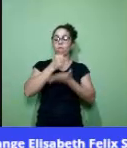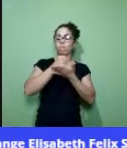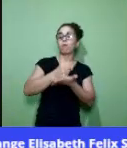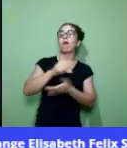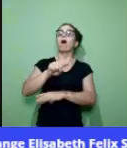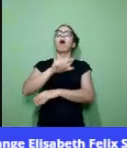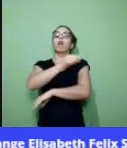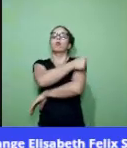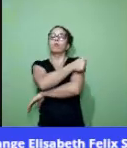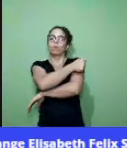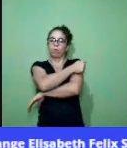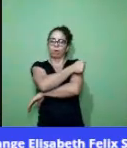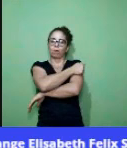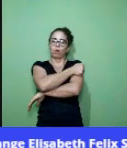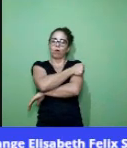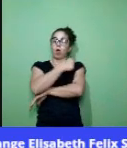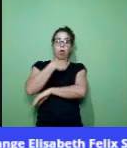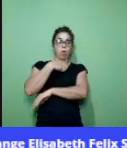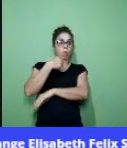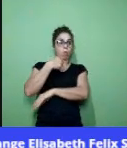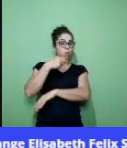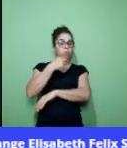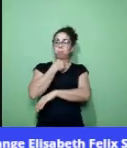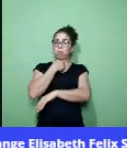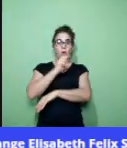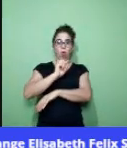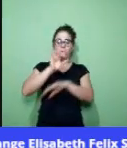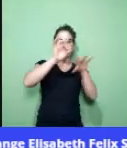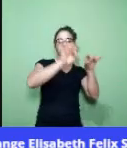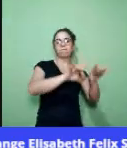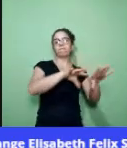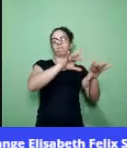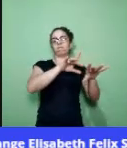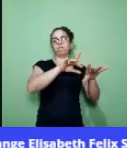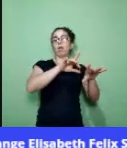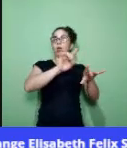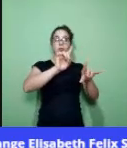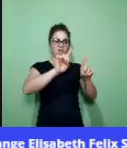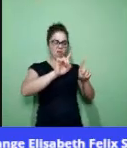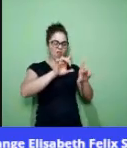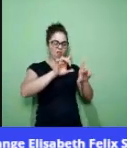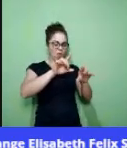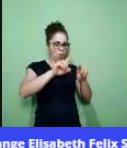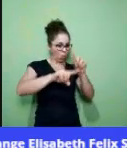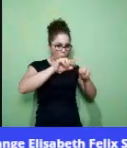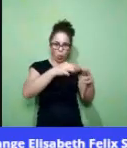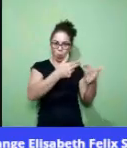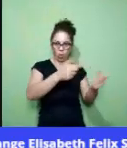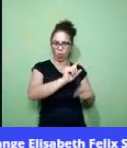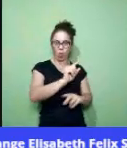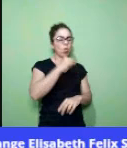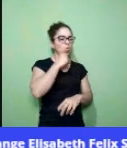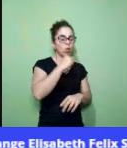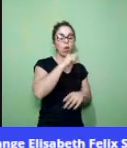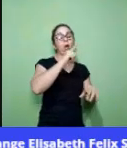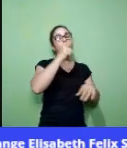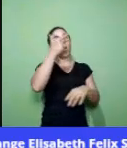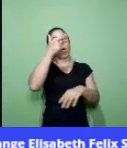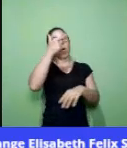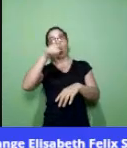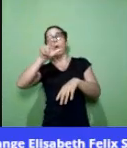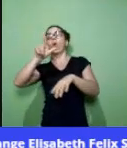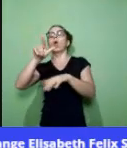certo. O que eu não posso é desistir, falar, não deu certo. Não, então vamos partir, vamos procurar outro, né? Sim. Nunca desistir, procurar um outro, até que a